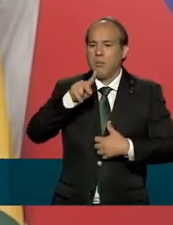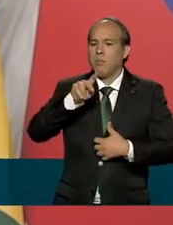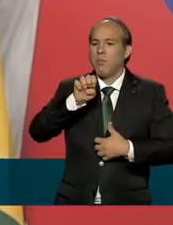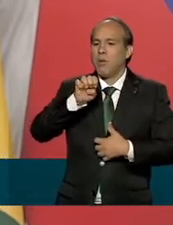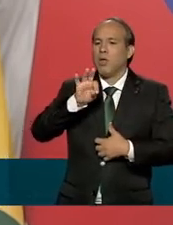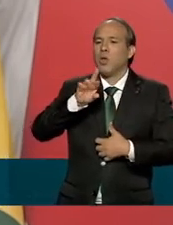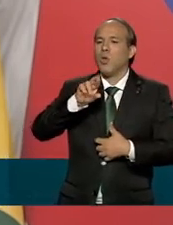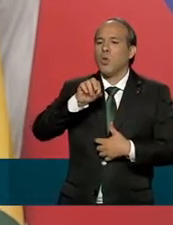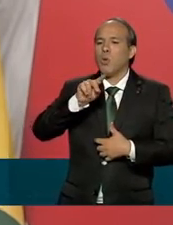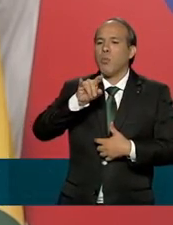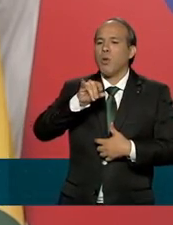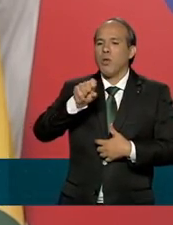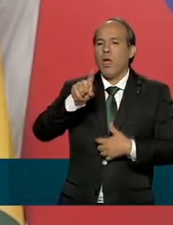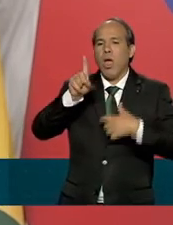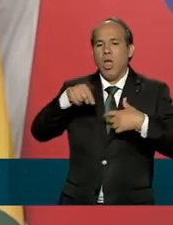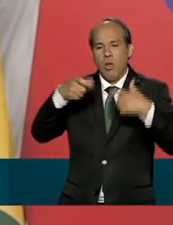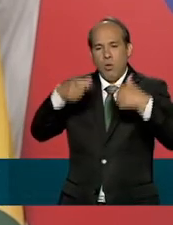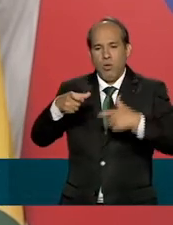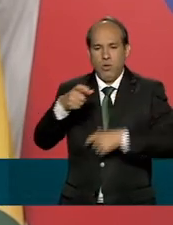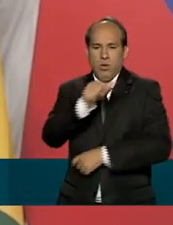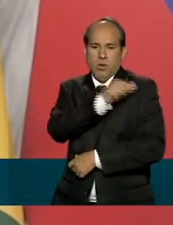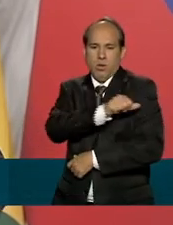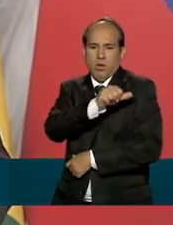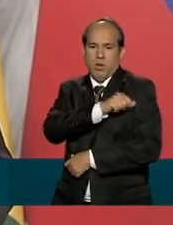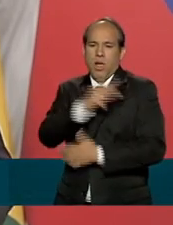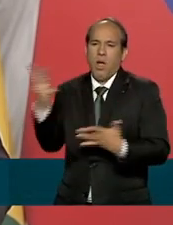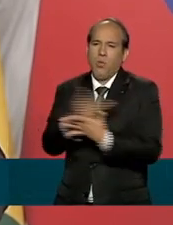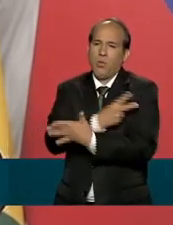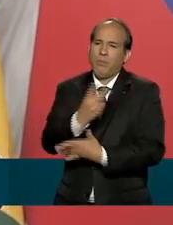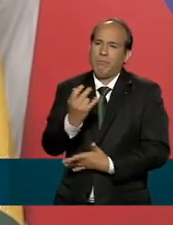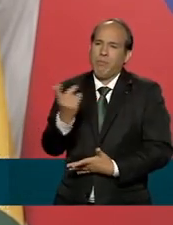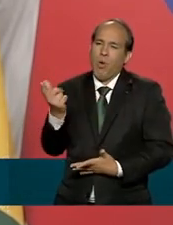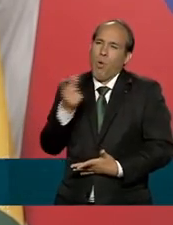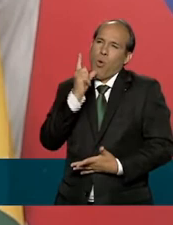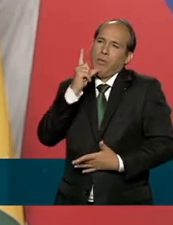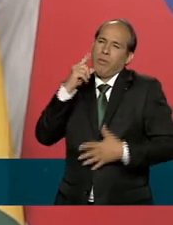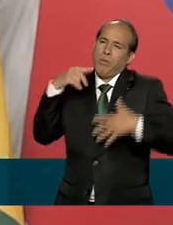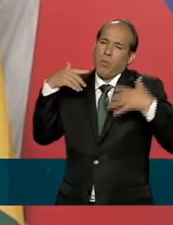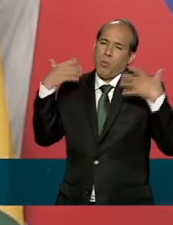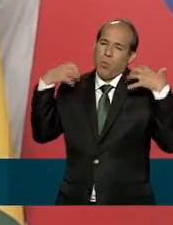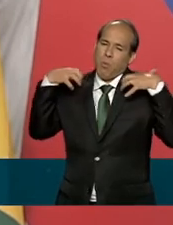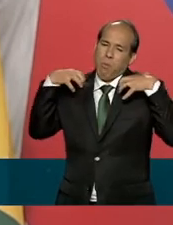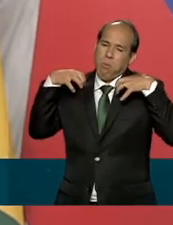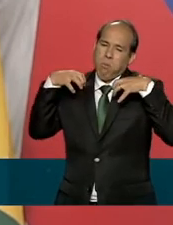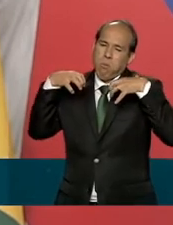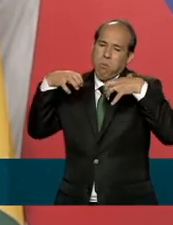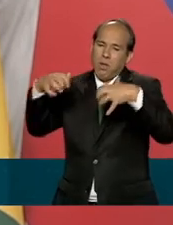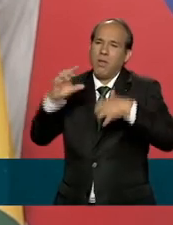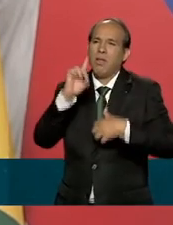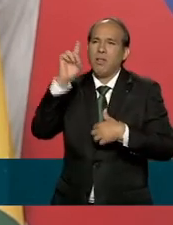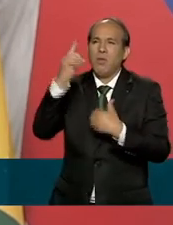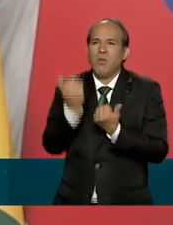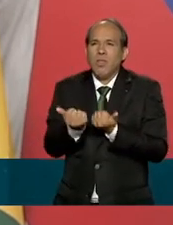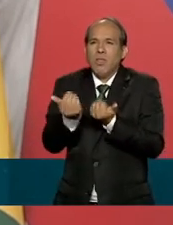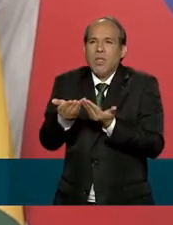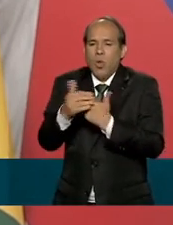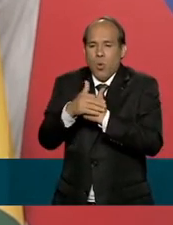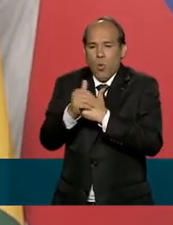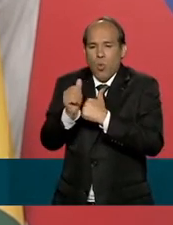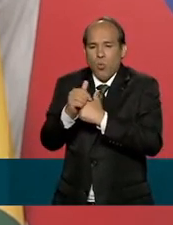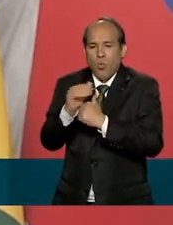que foi acometida no dia de ontem por uma catástrofe. Que Deus conforte os seus familiares.